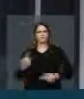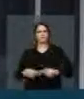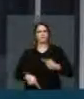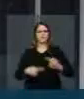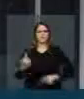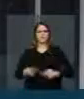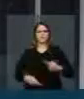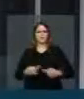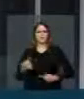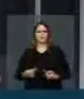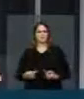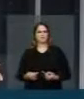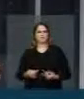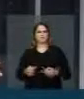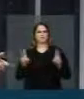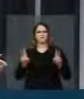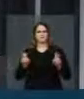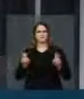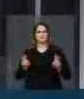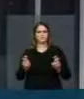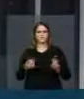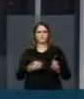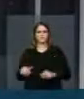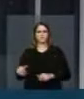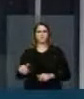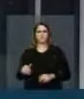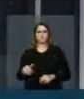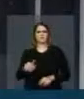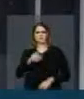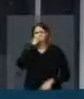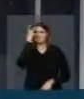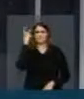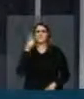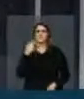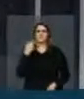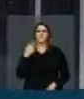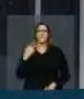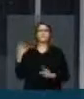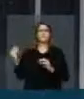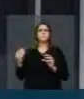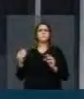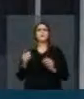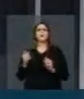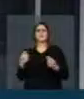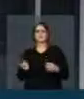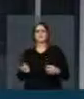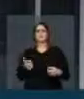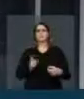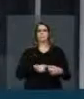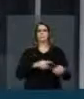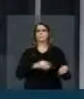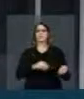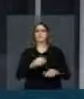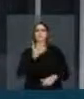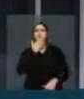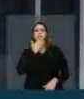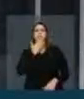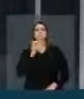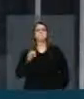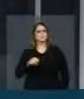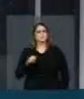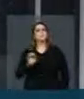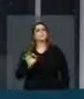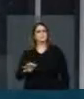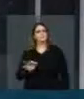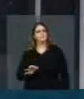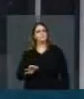na questão. E as pessoas falam assim, não, tem que devolver as terras indígenas. Sim, as terras